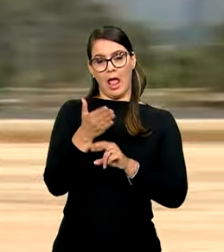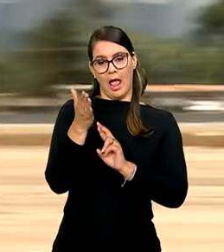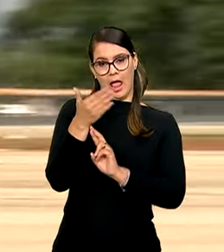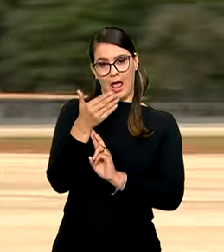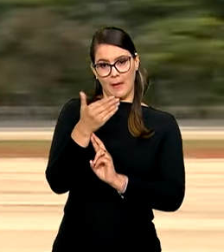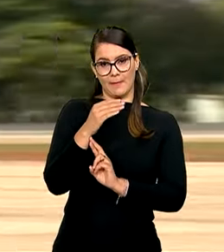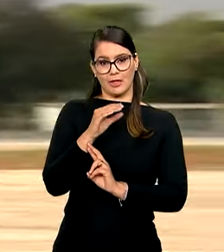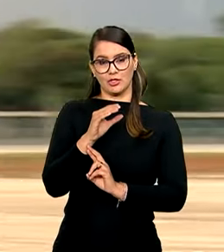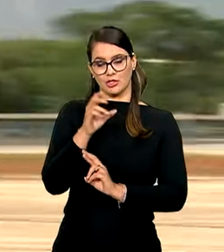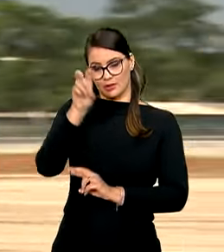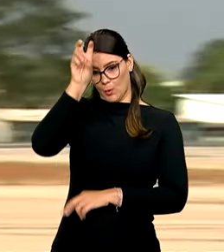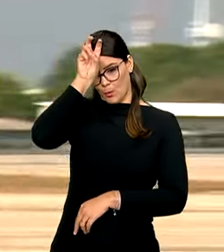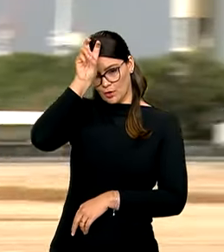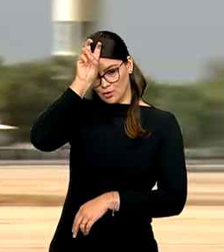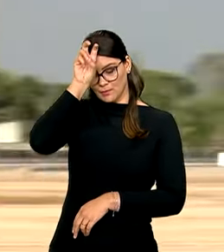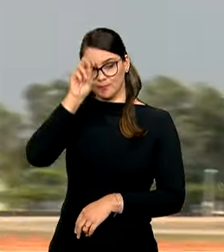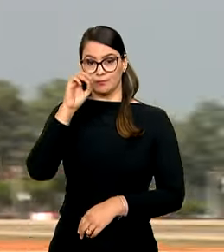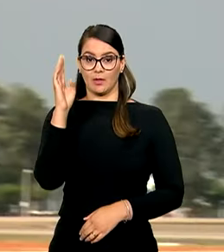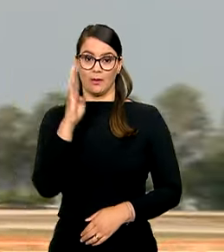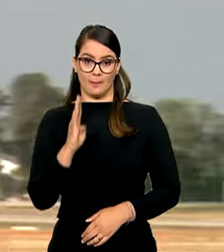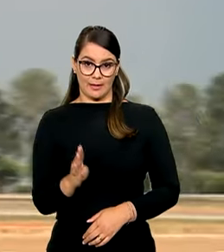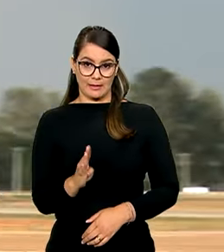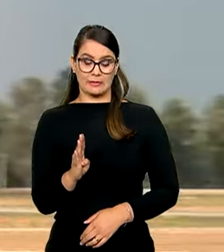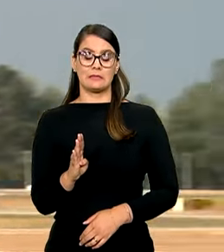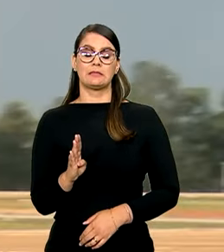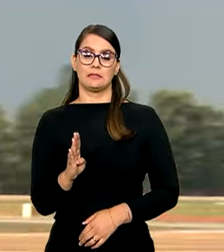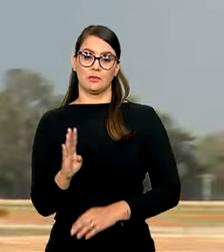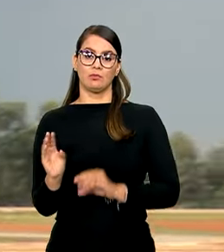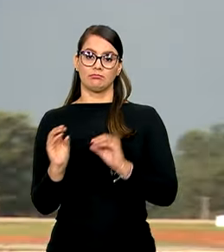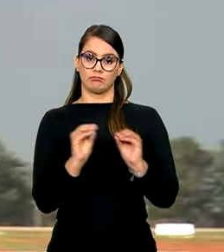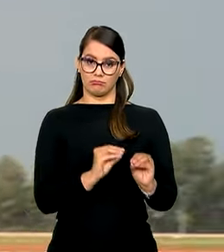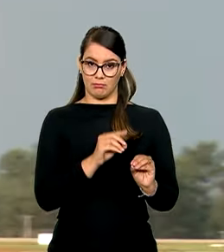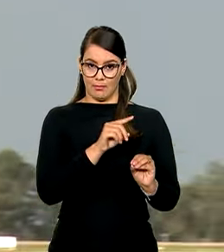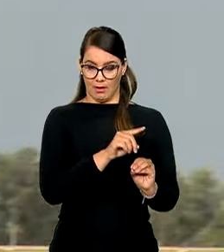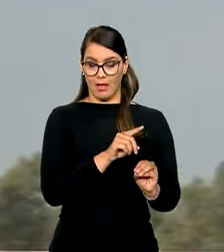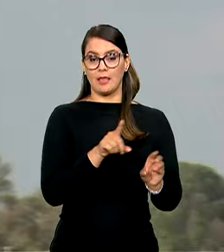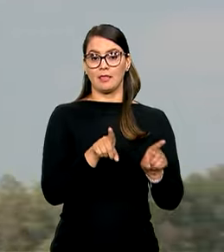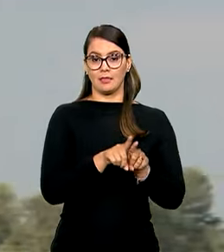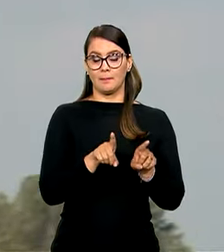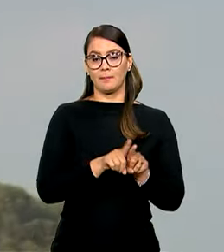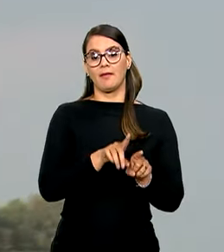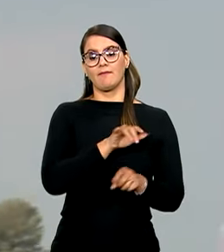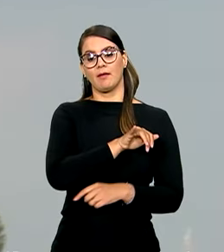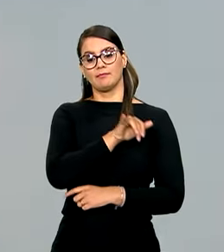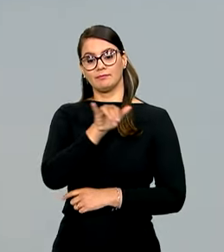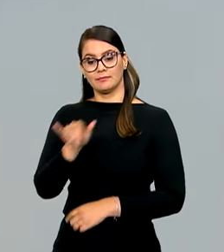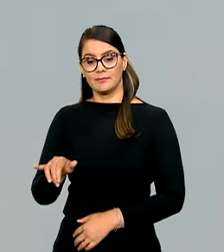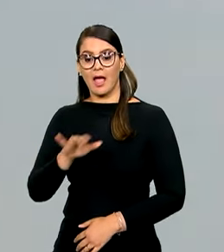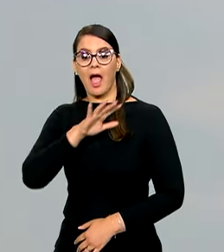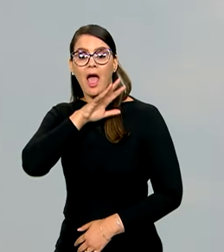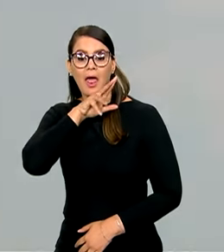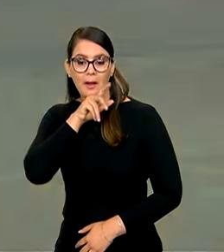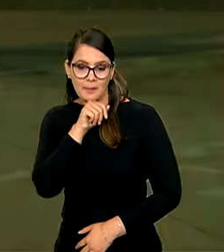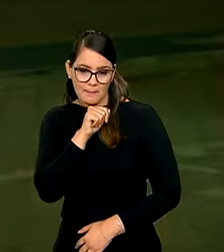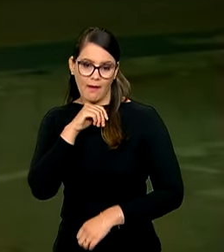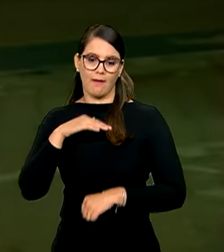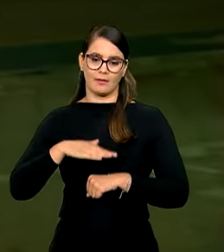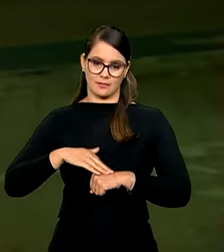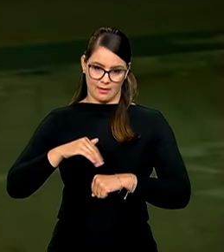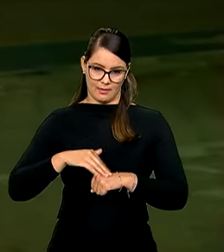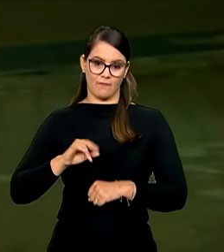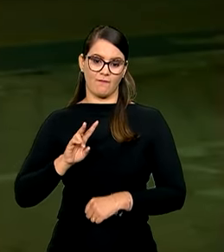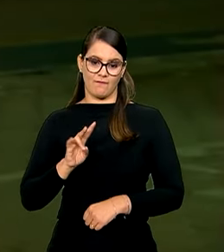Cairo, em Egito. Além dos brasileiros repatriados, a FAB também deve transportar animais de estimação.